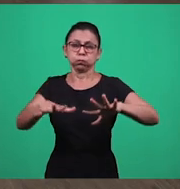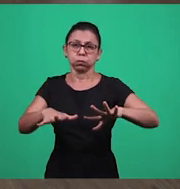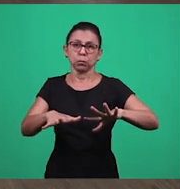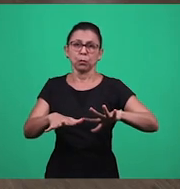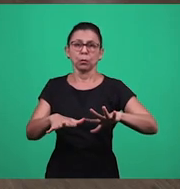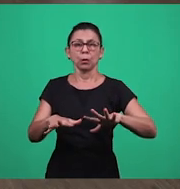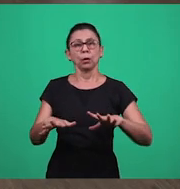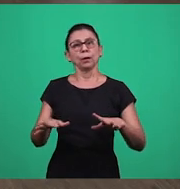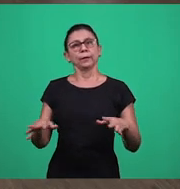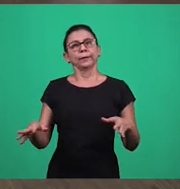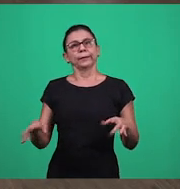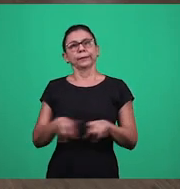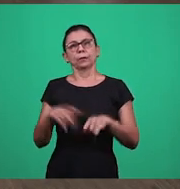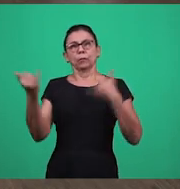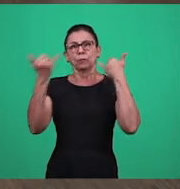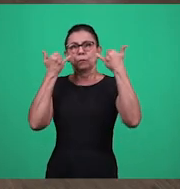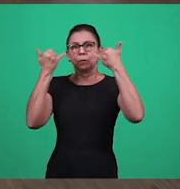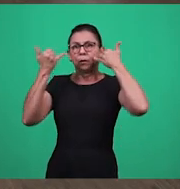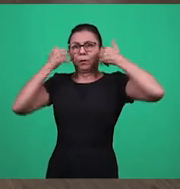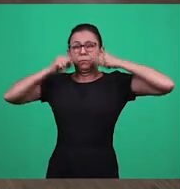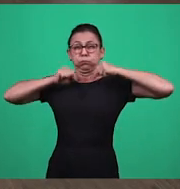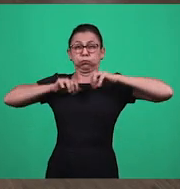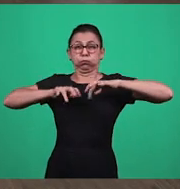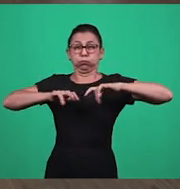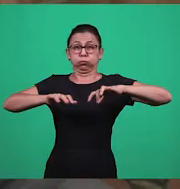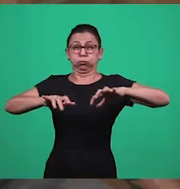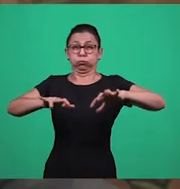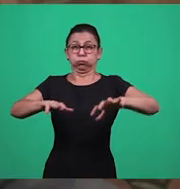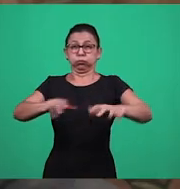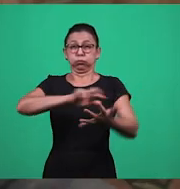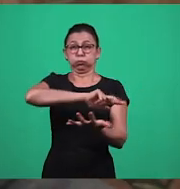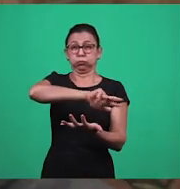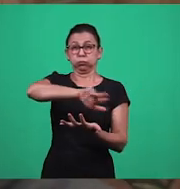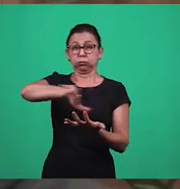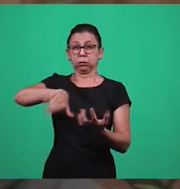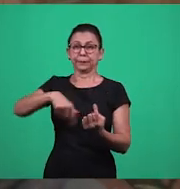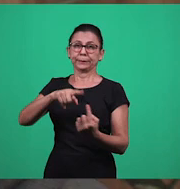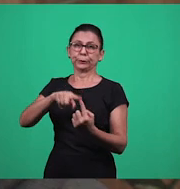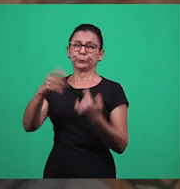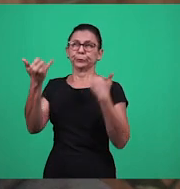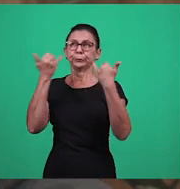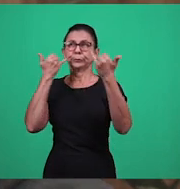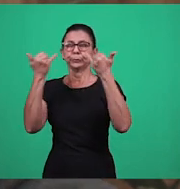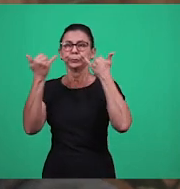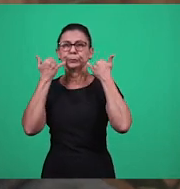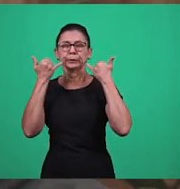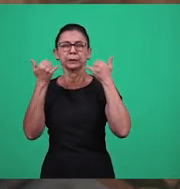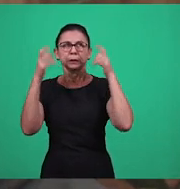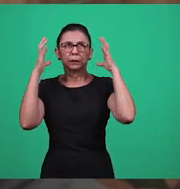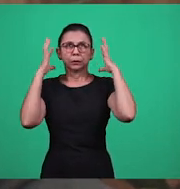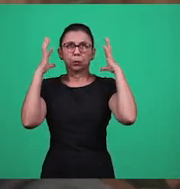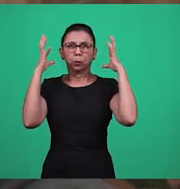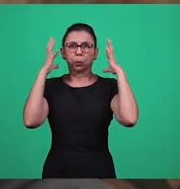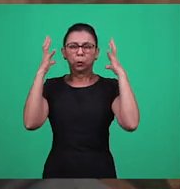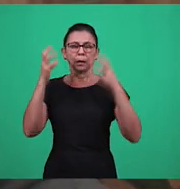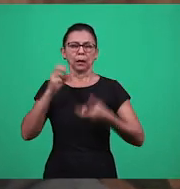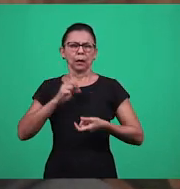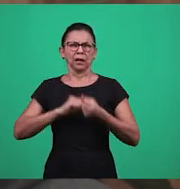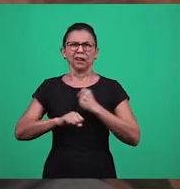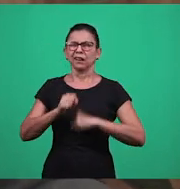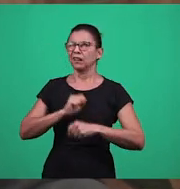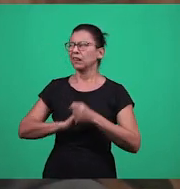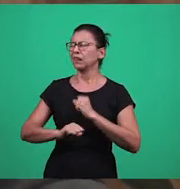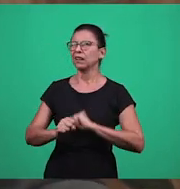somos dia e noite bombardeados com os diversos tipos de informação. Isso causa nas pessoas um grande nível